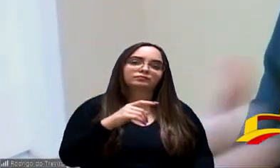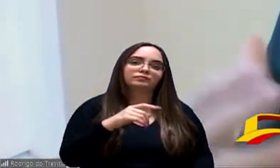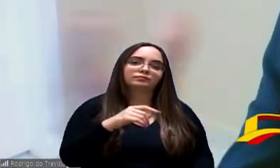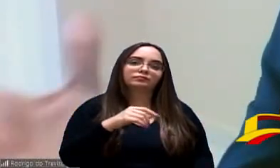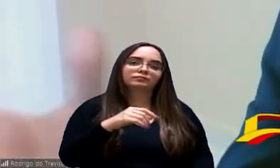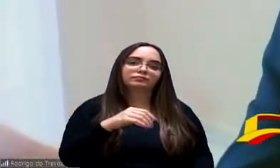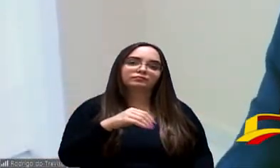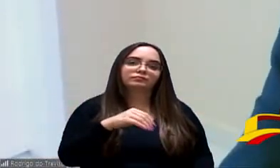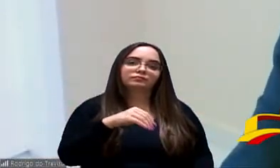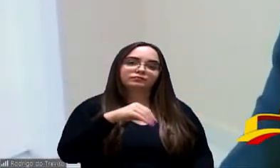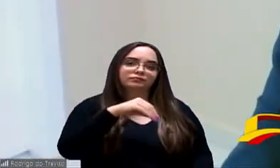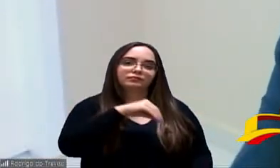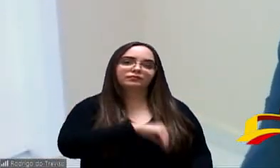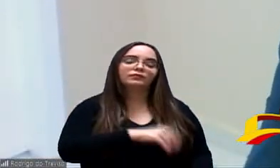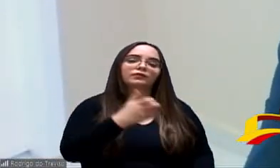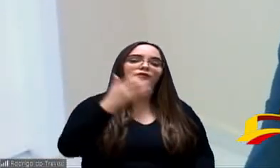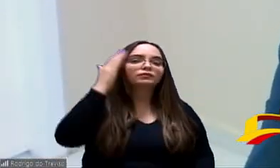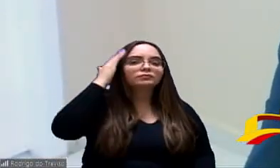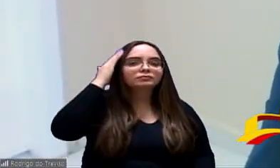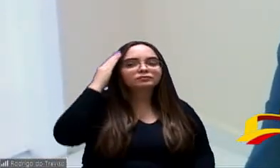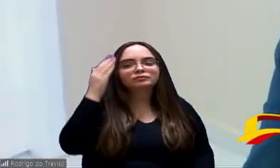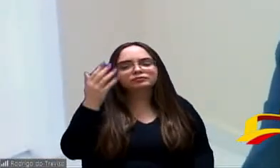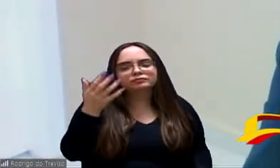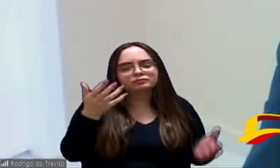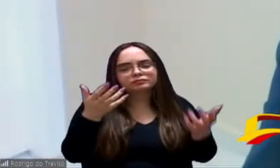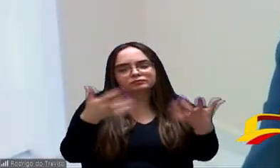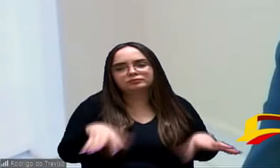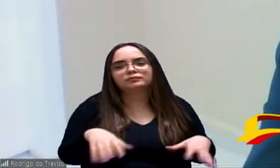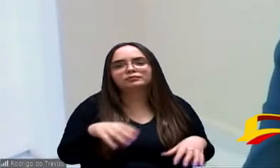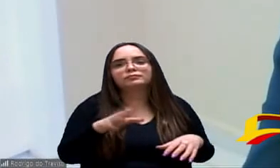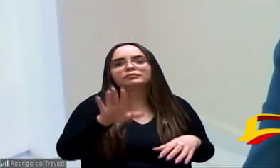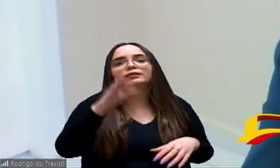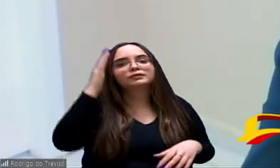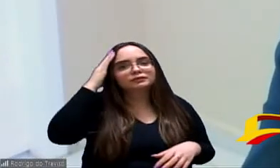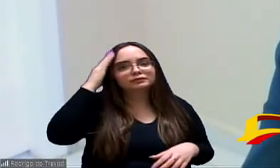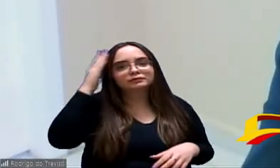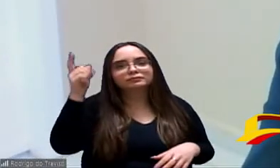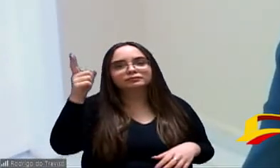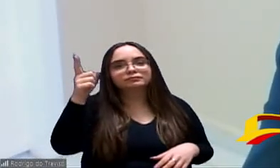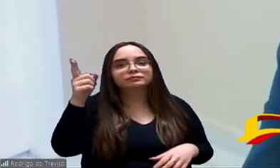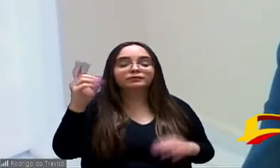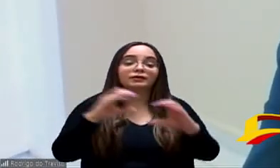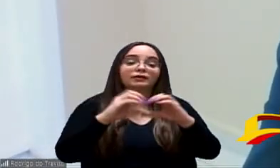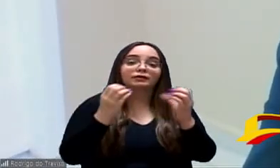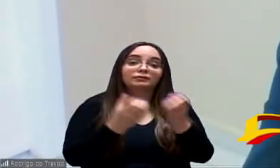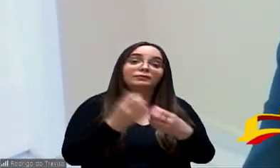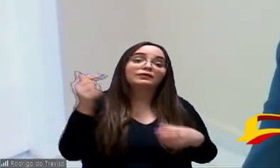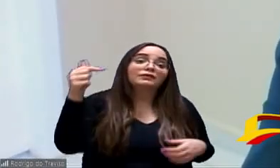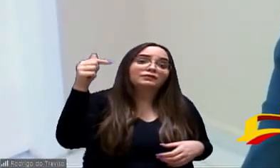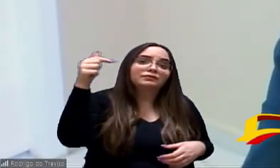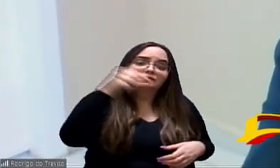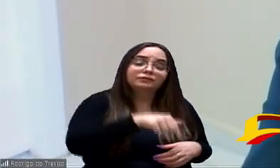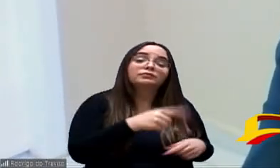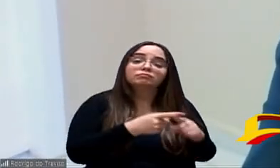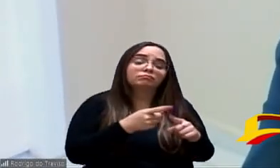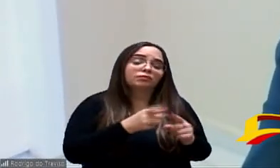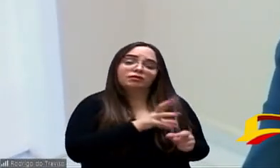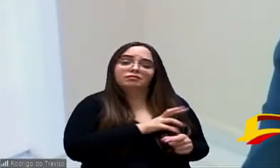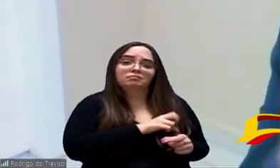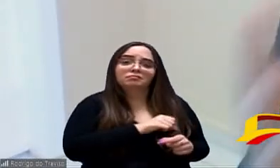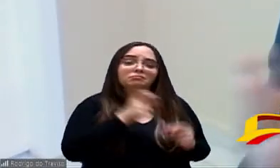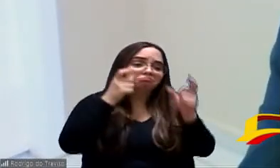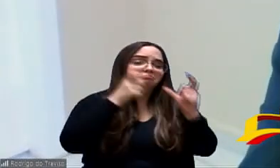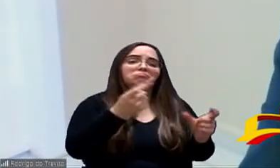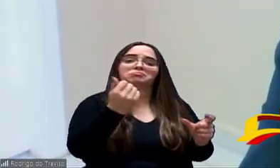salário a gente não interessa saber ou não, está aqui por amor, como muitos outros vereadores estão por amor aqui, e não pelo